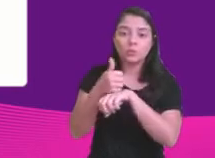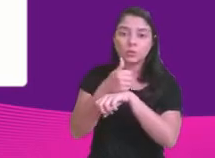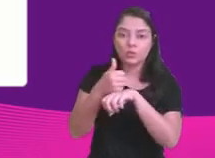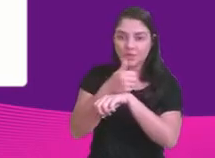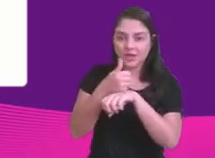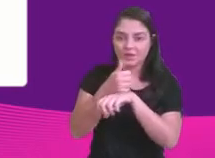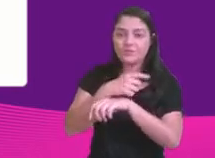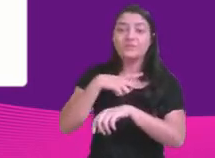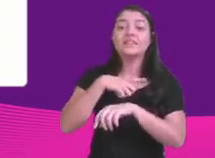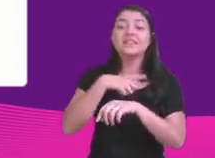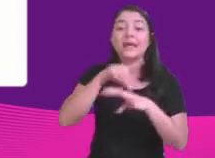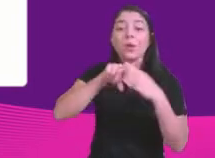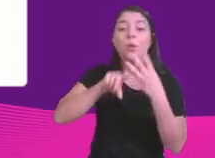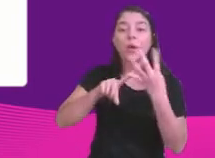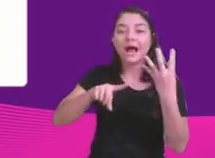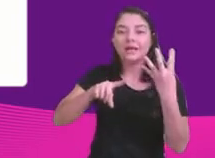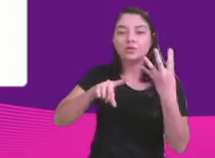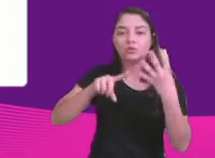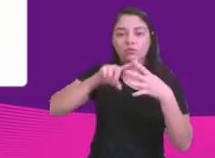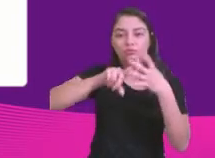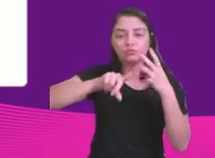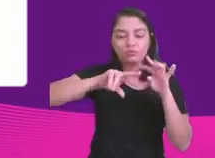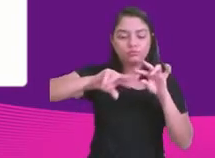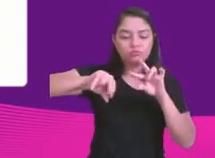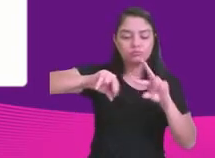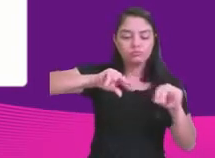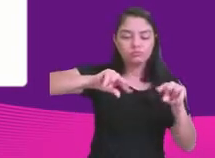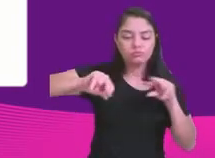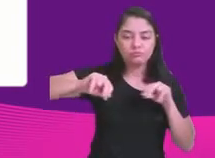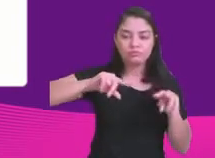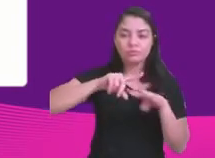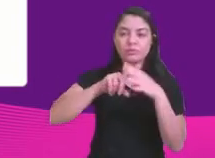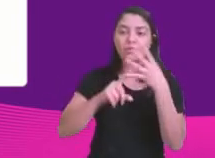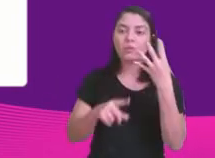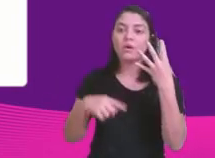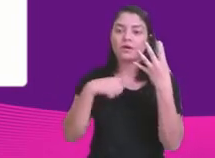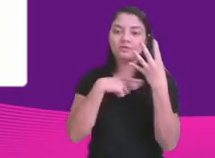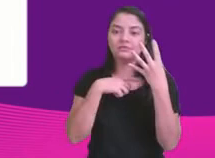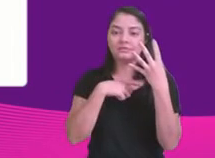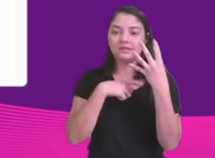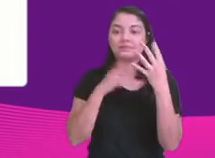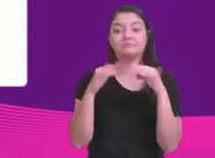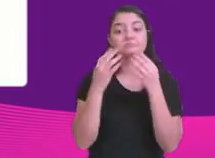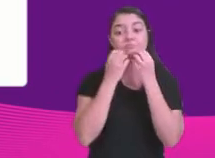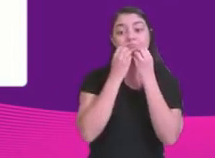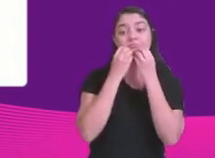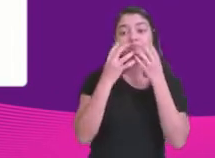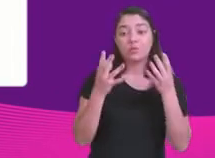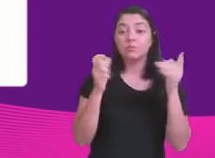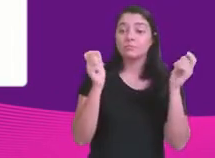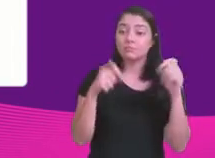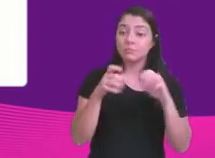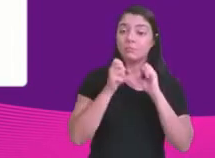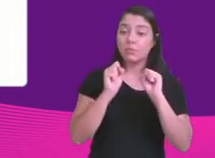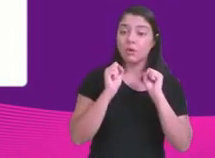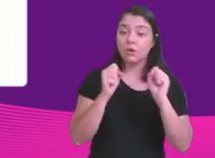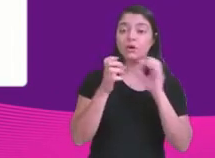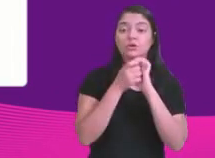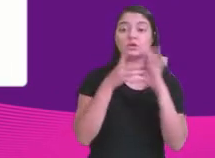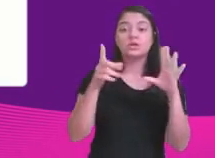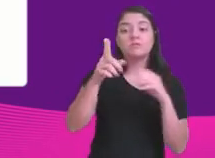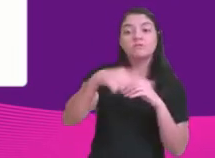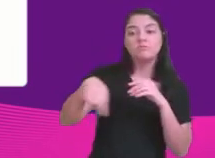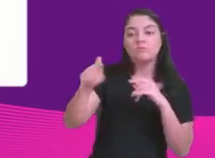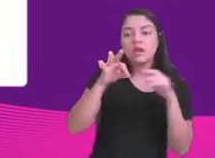qual a utilização do cirurgião no console vai permitir que ele tenha esse controle dos